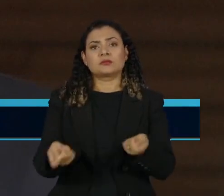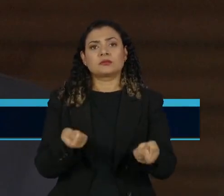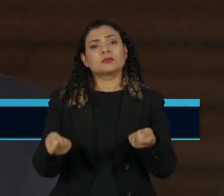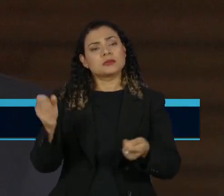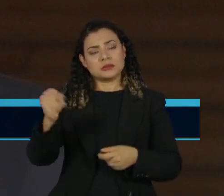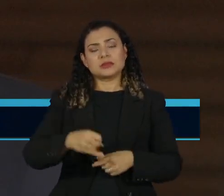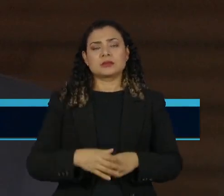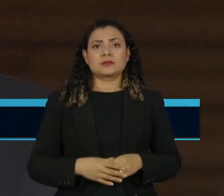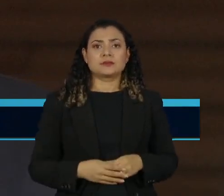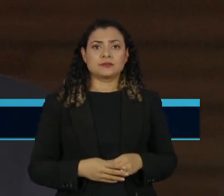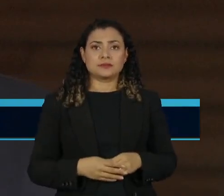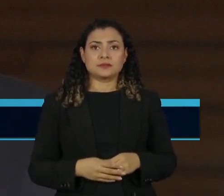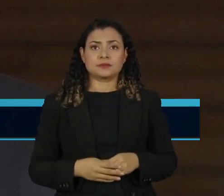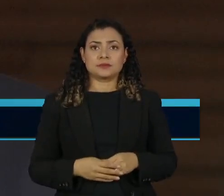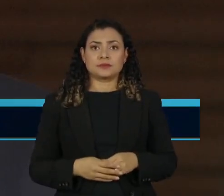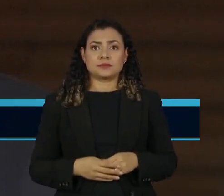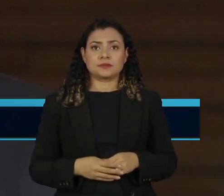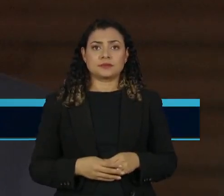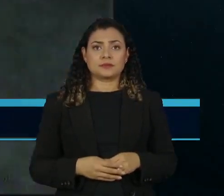regionais.